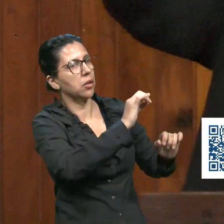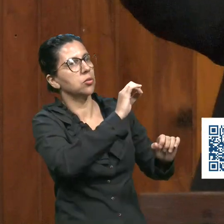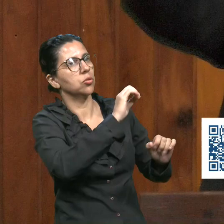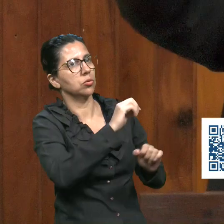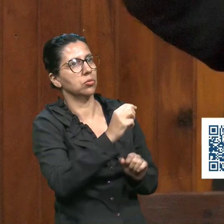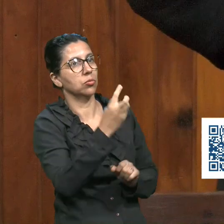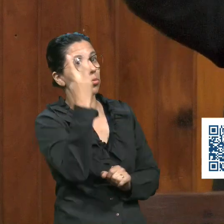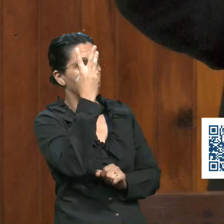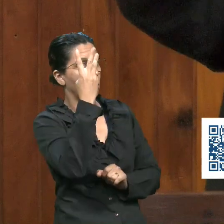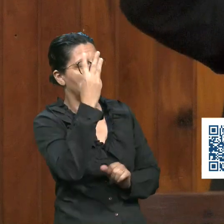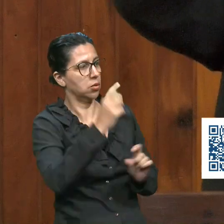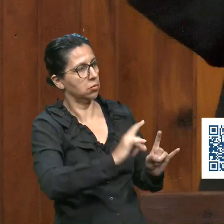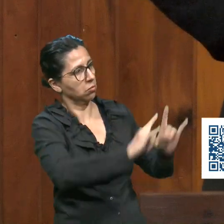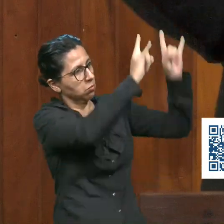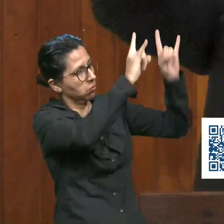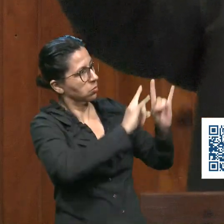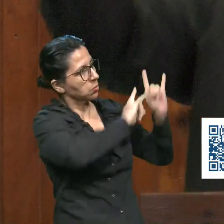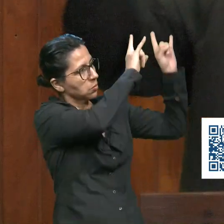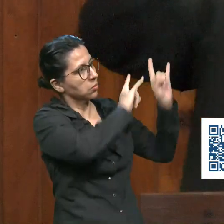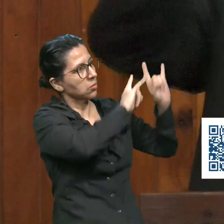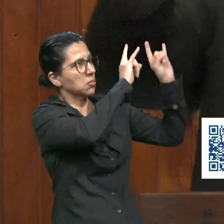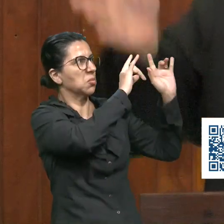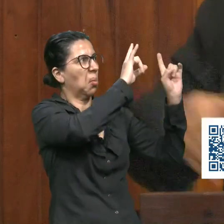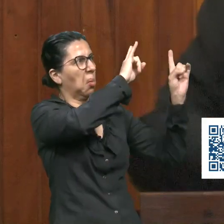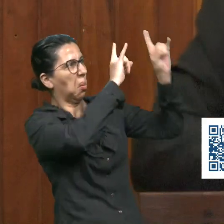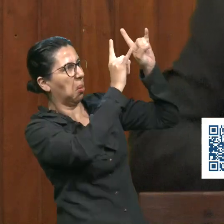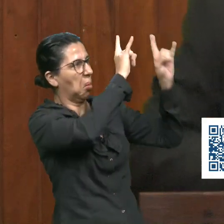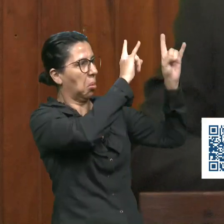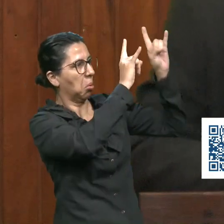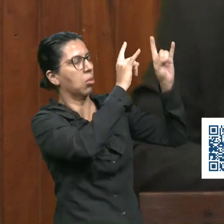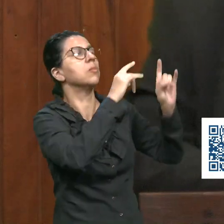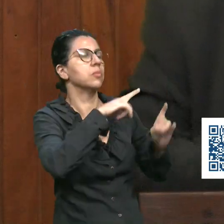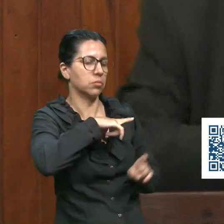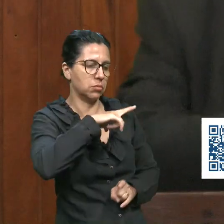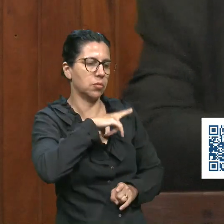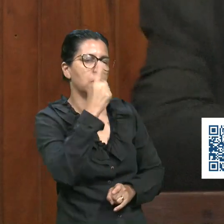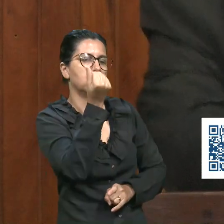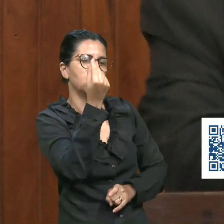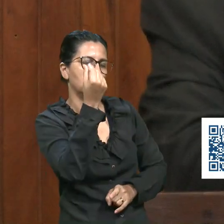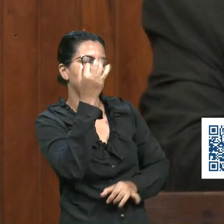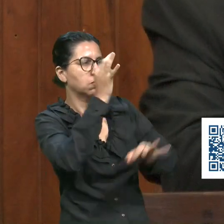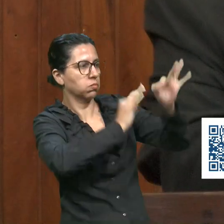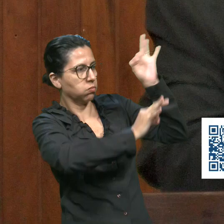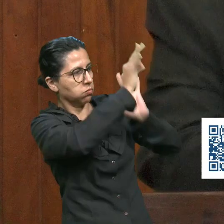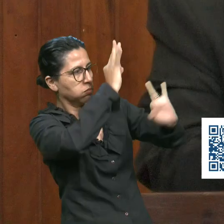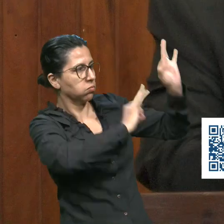três primeiros que estão ali em vias de desabamento. Bom, depois